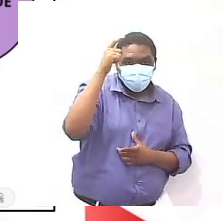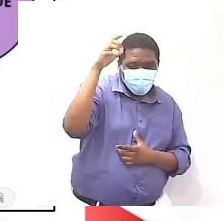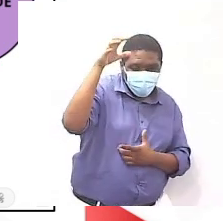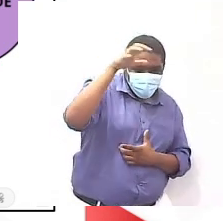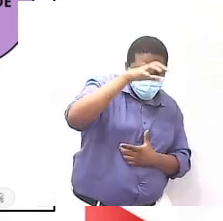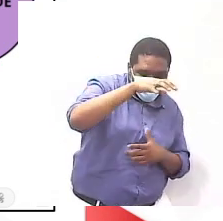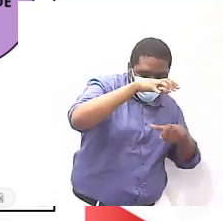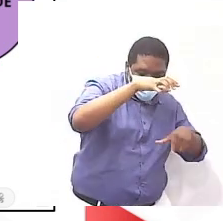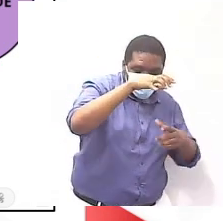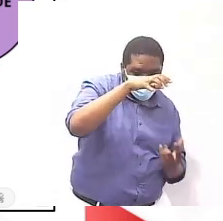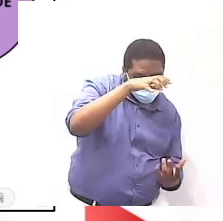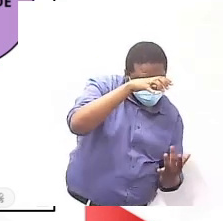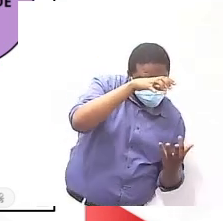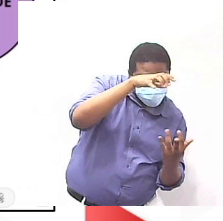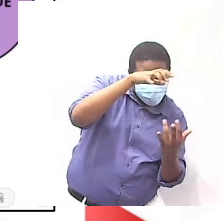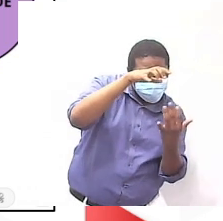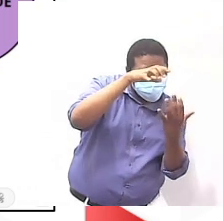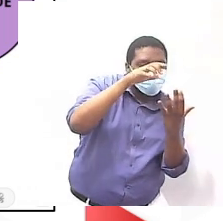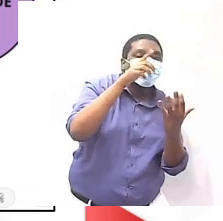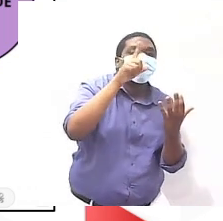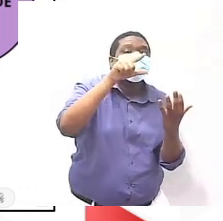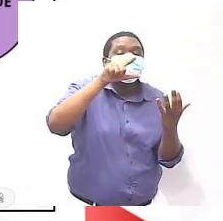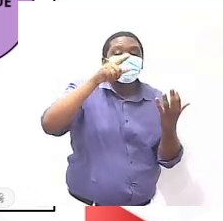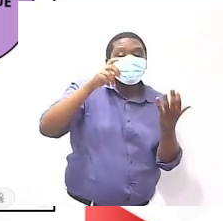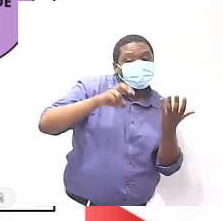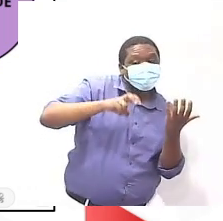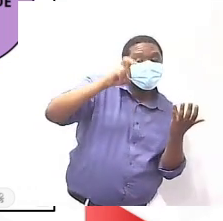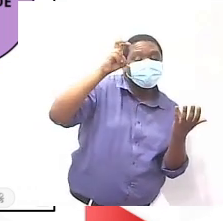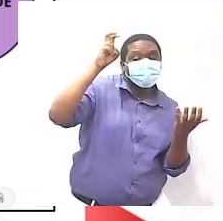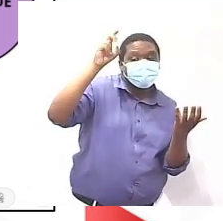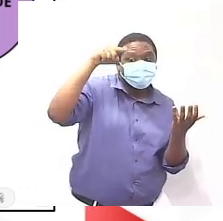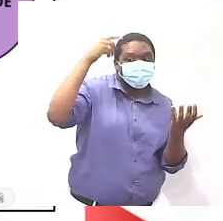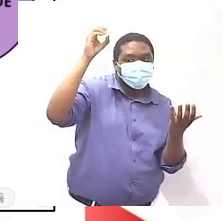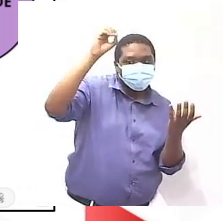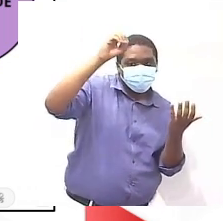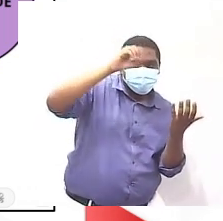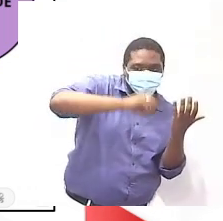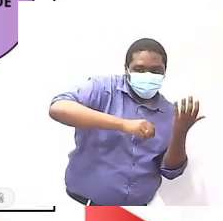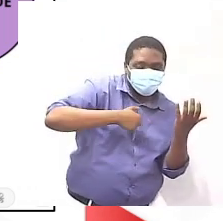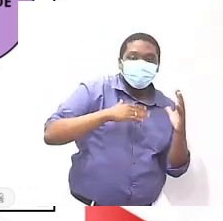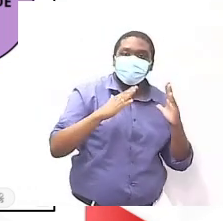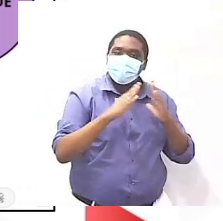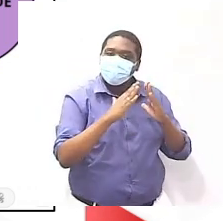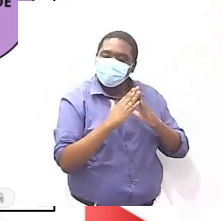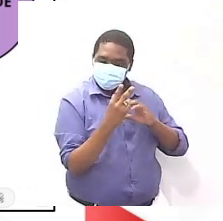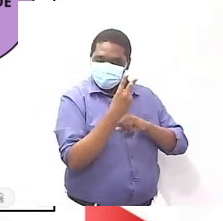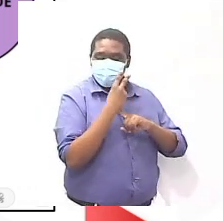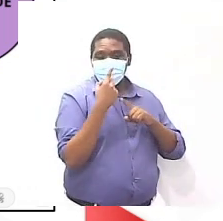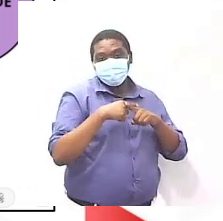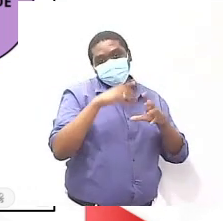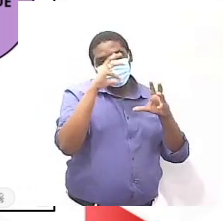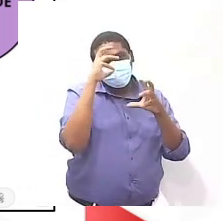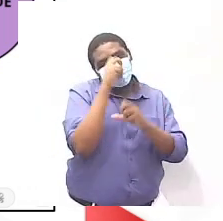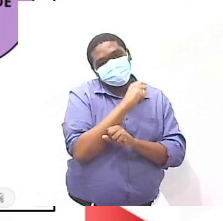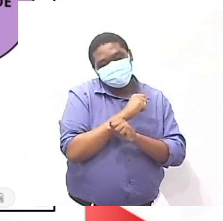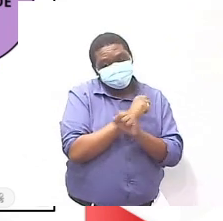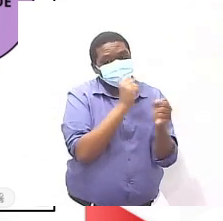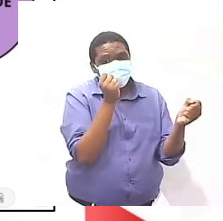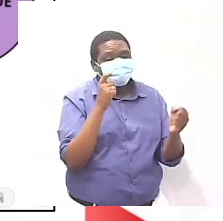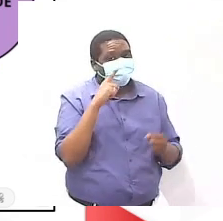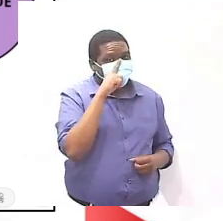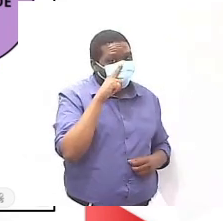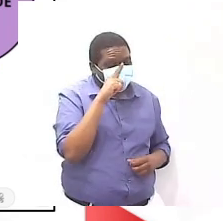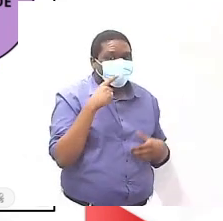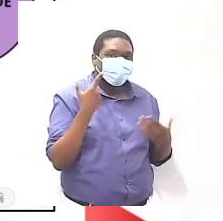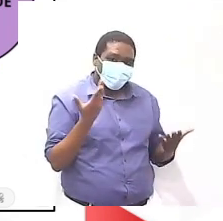que eu começo a trabalhar de manhã e o horário que eu devo ir para casa, me abrigar, porque no escuro o homem está em risco,